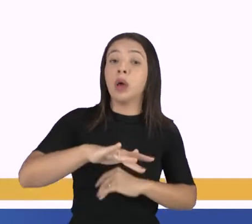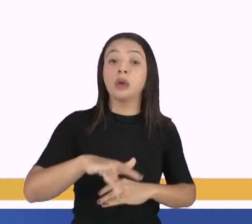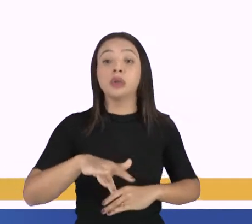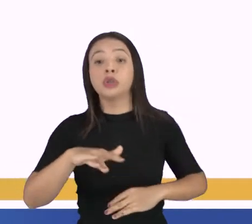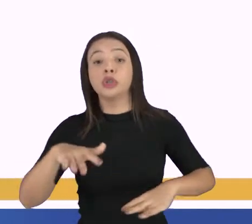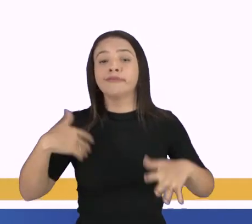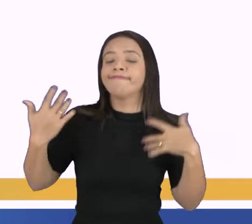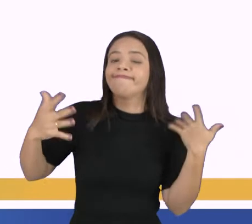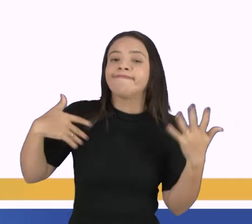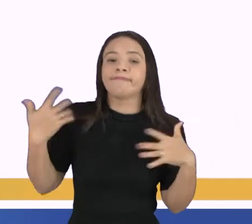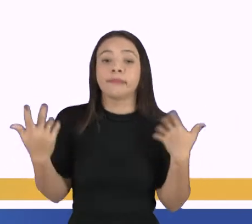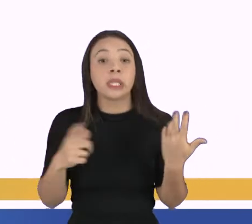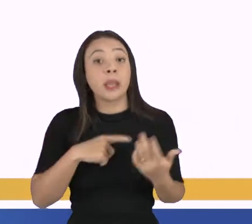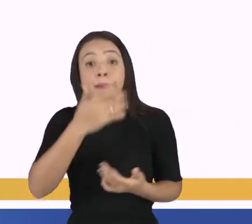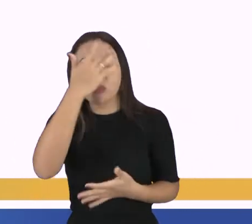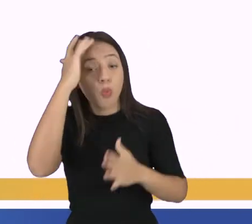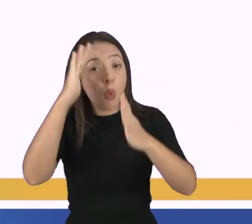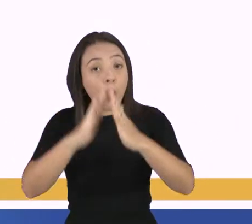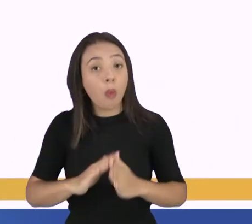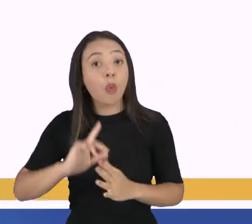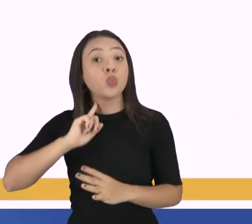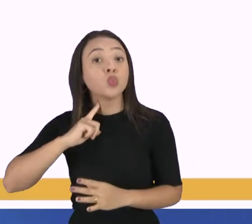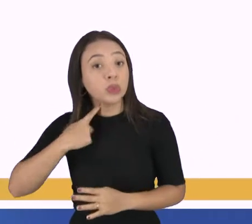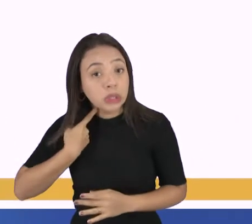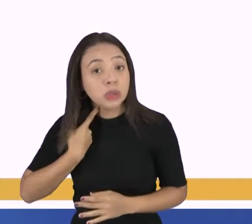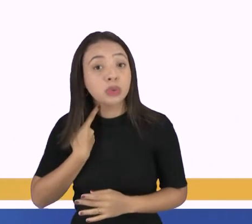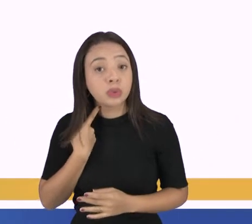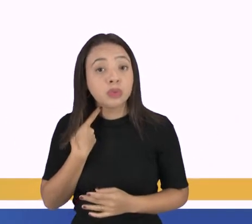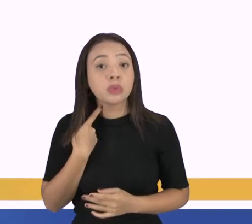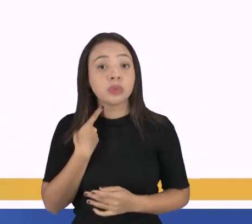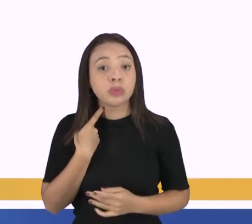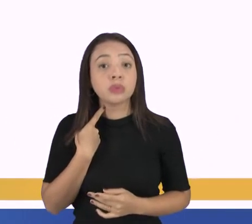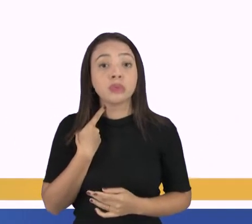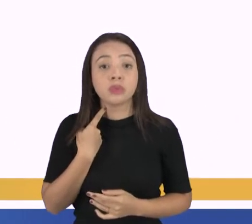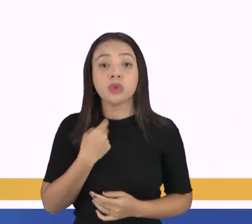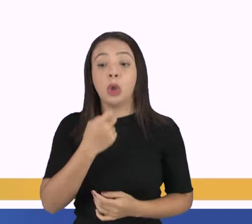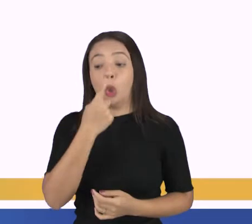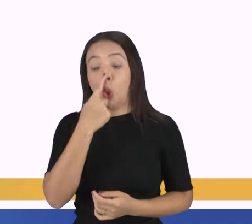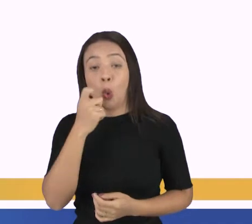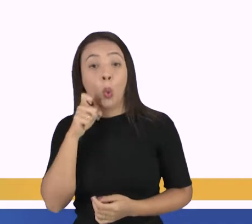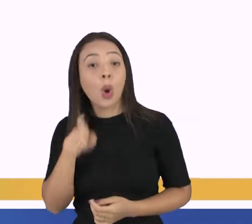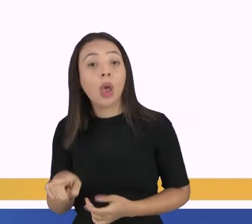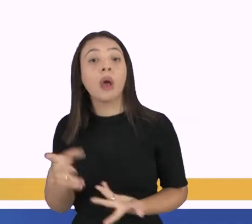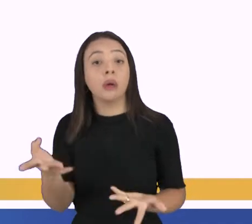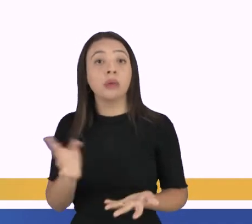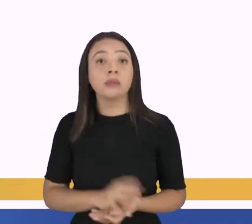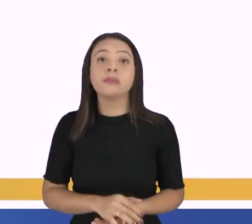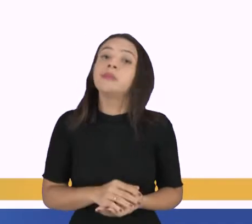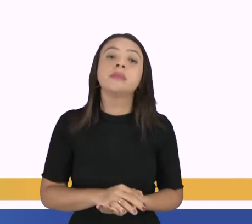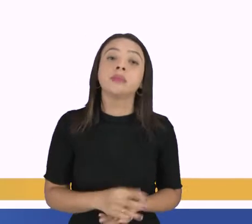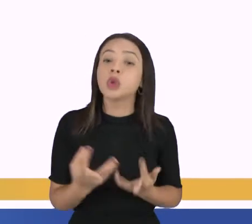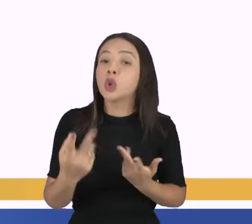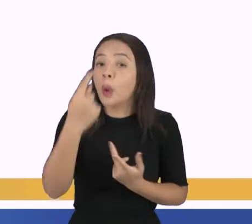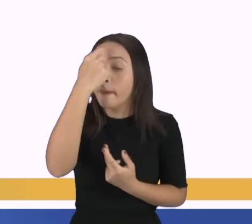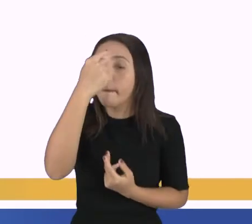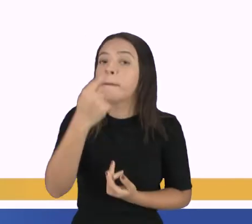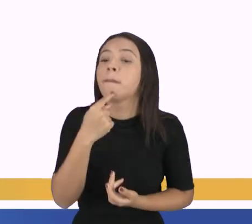até moram em lixões, como a gente está vendo no caso dessa imagem aqui da nossa